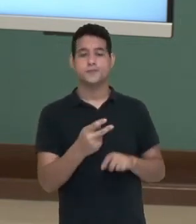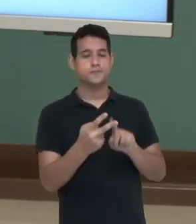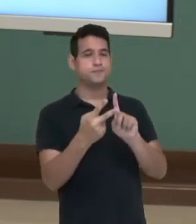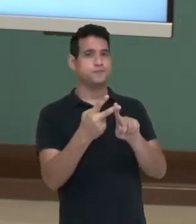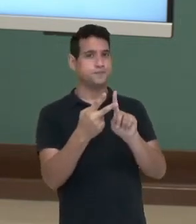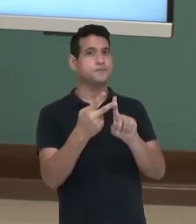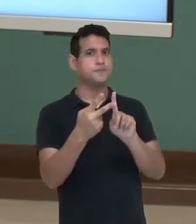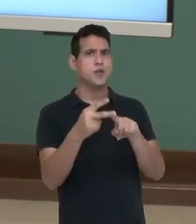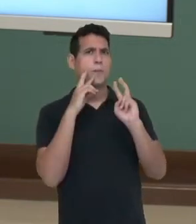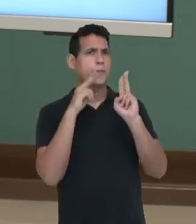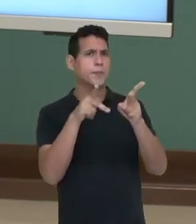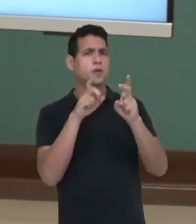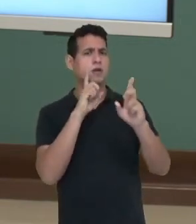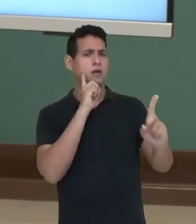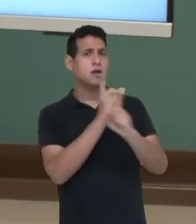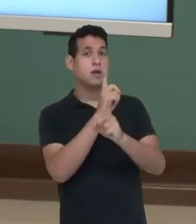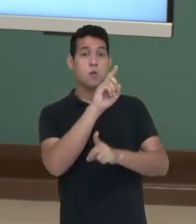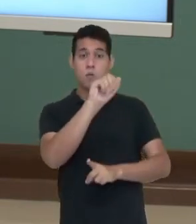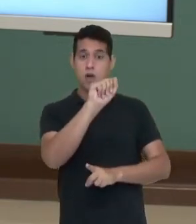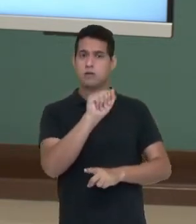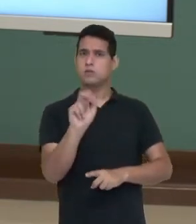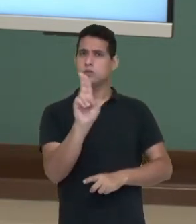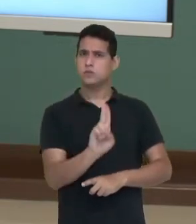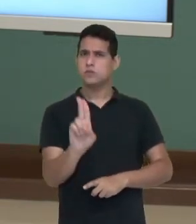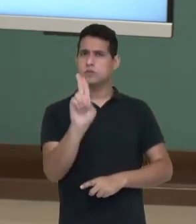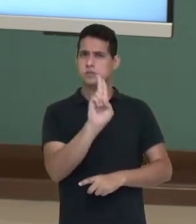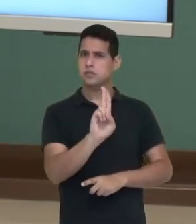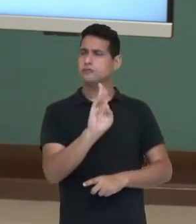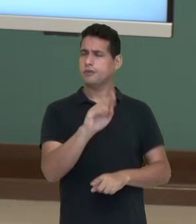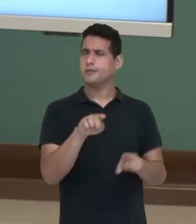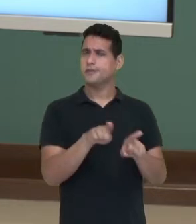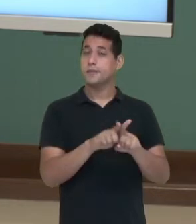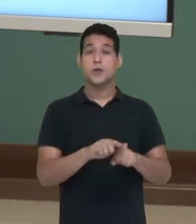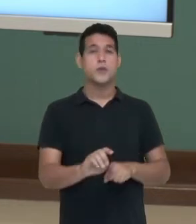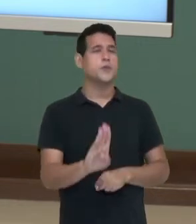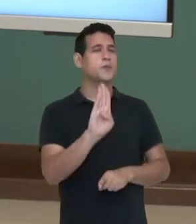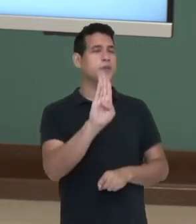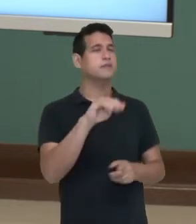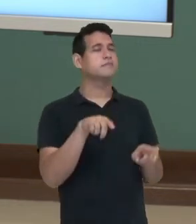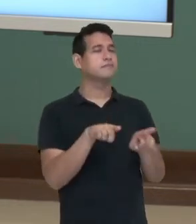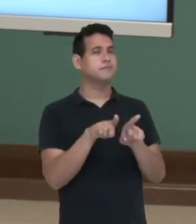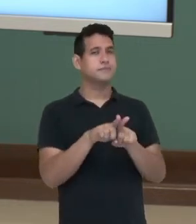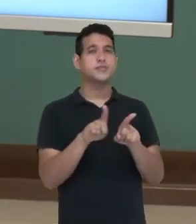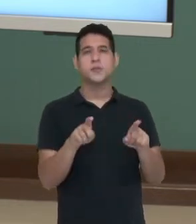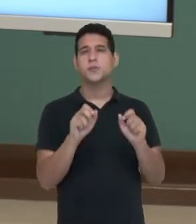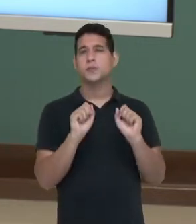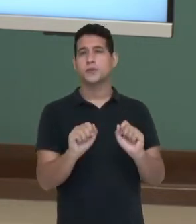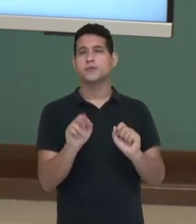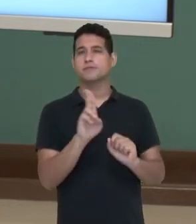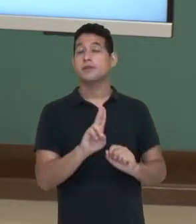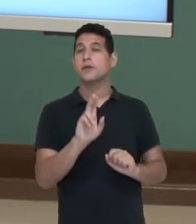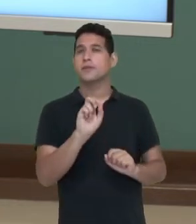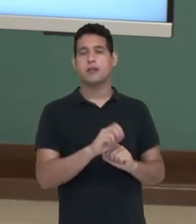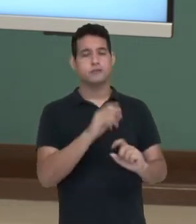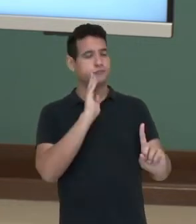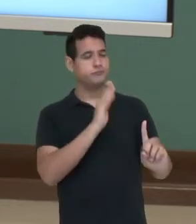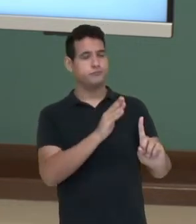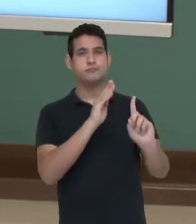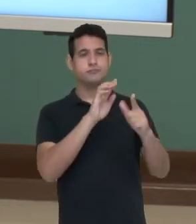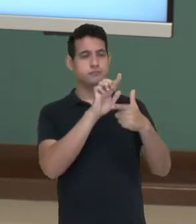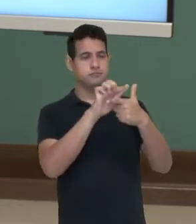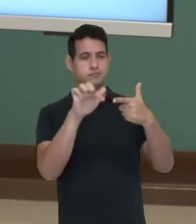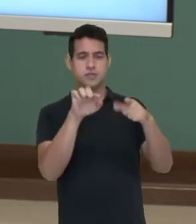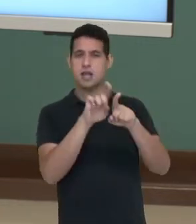2. Então, repare que nós encontramos o A utilizando esse ponto e o B também. Claro que você pode tirar direto do